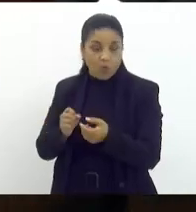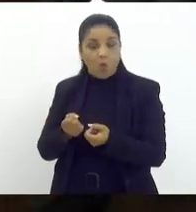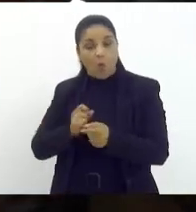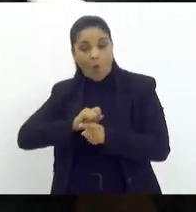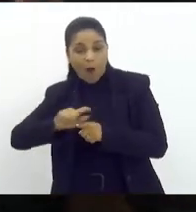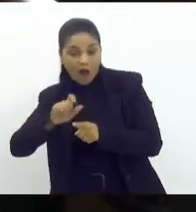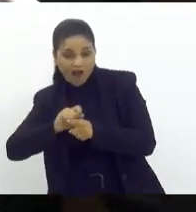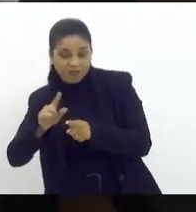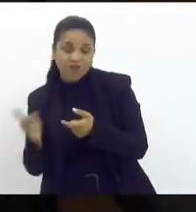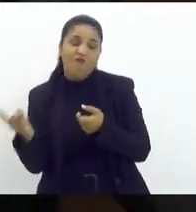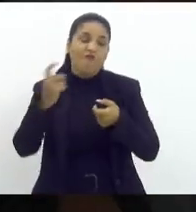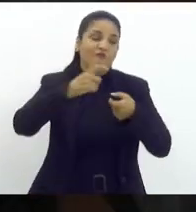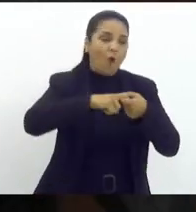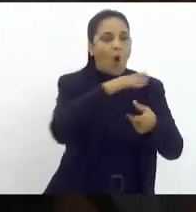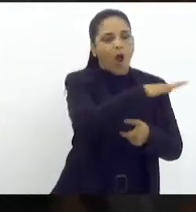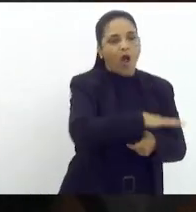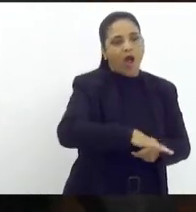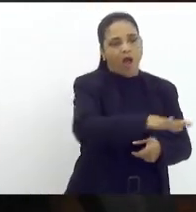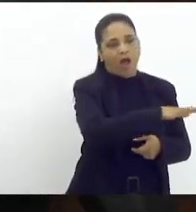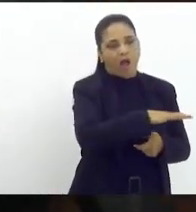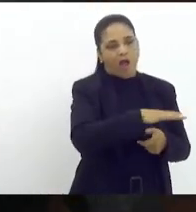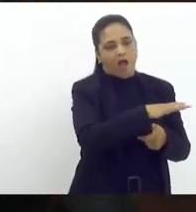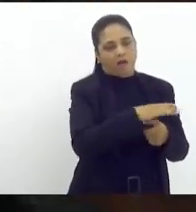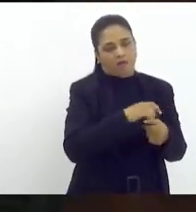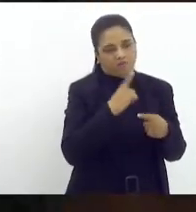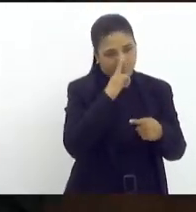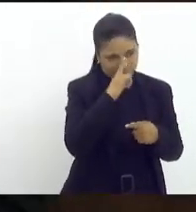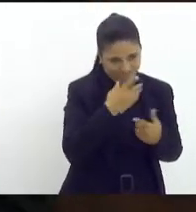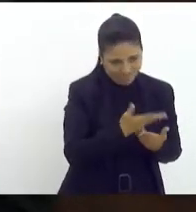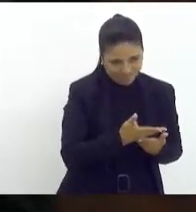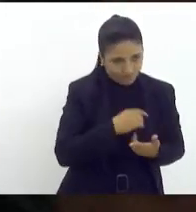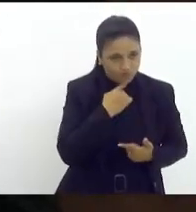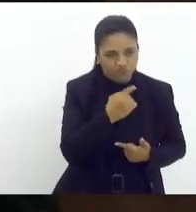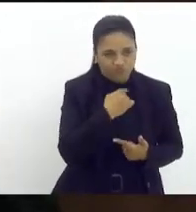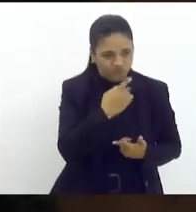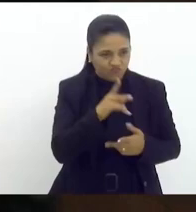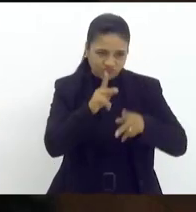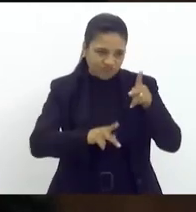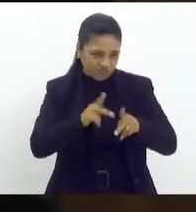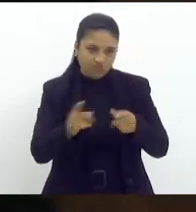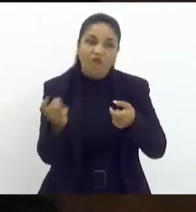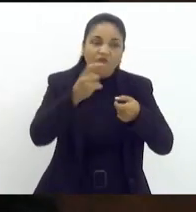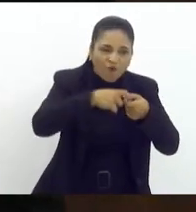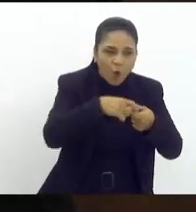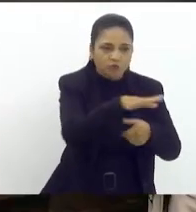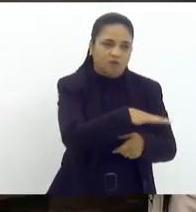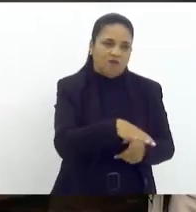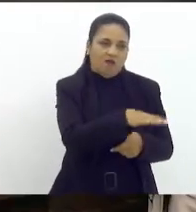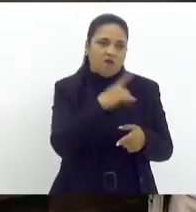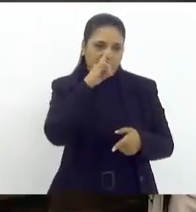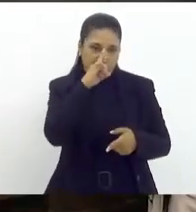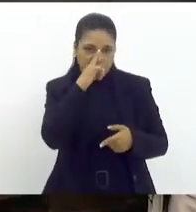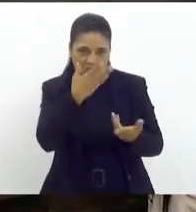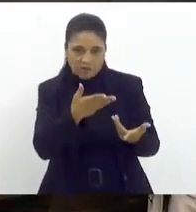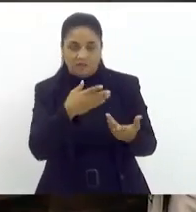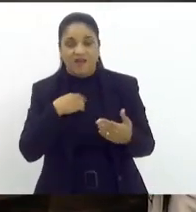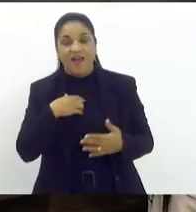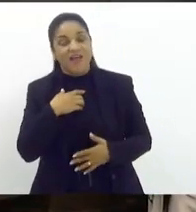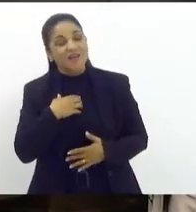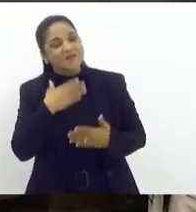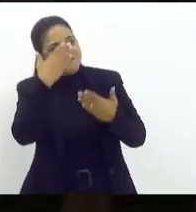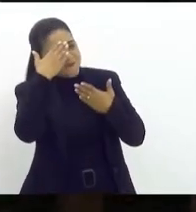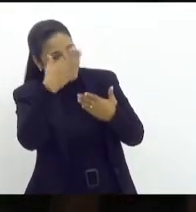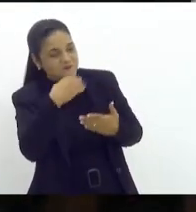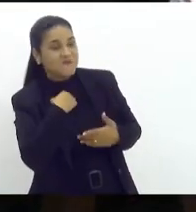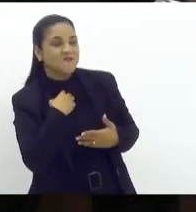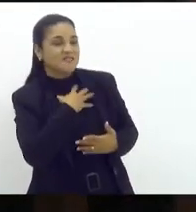voltam para as áreas de risco Ok muito obrigado senhor presidente que saudade que eu tava da senhora a senhora fica muito bem